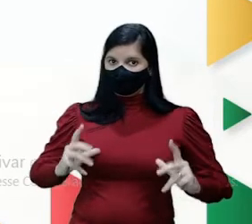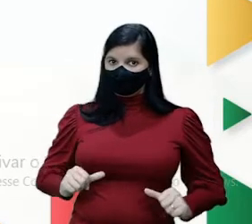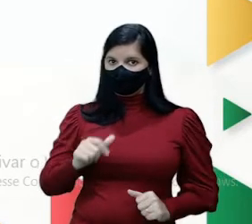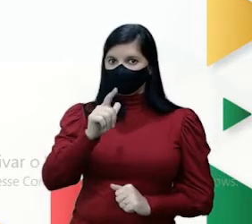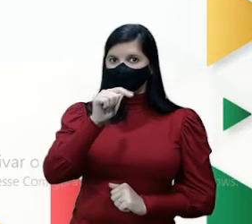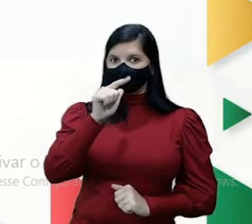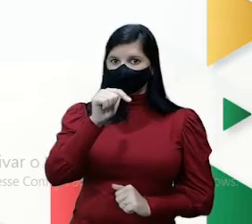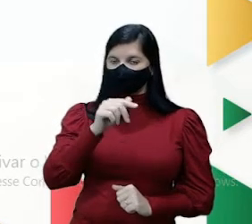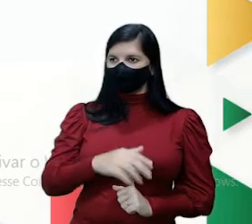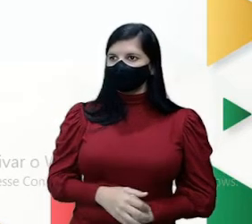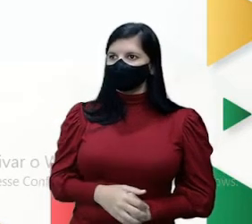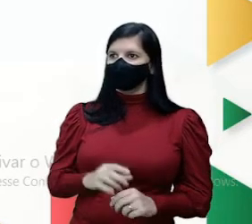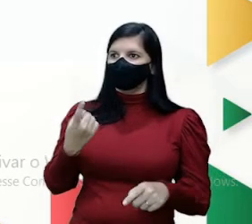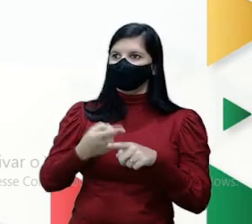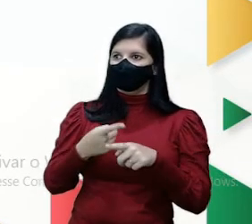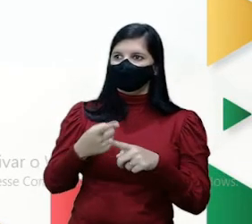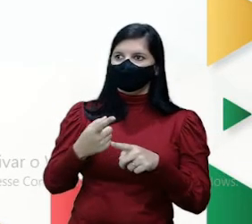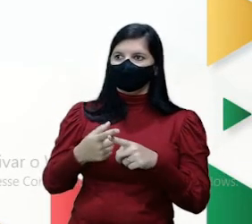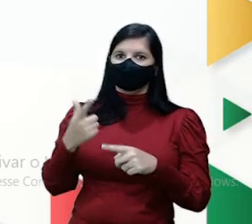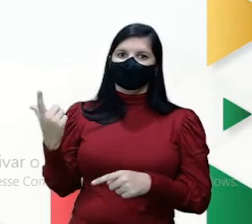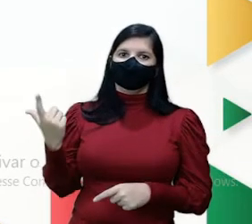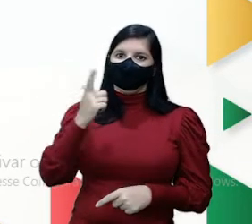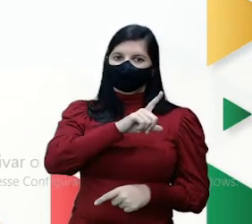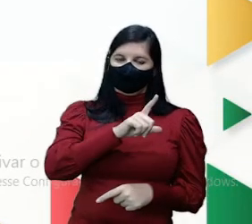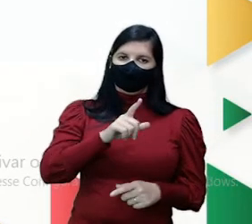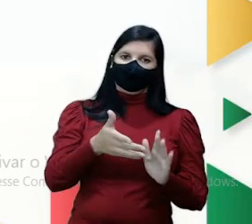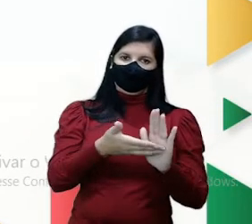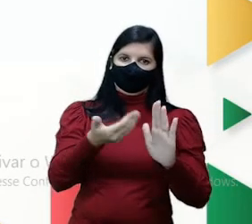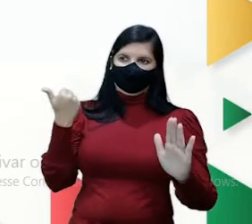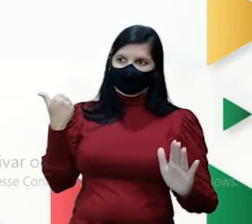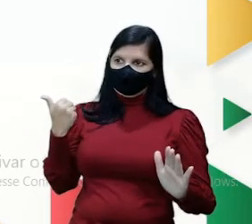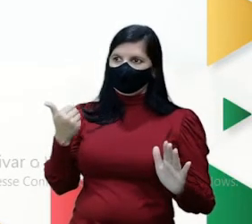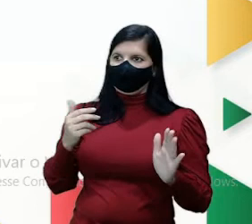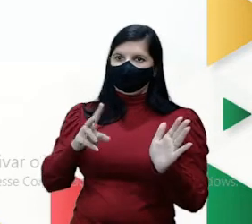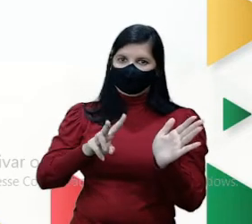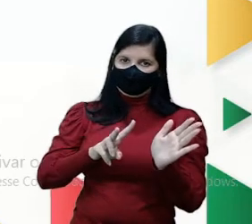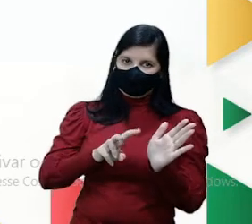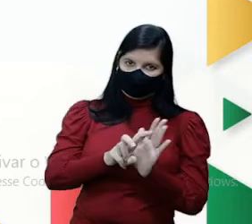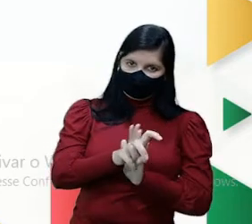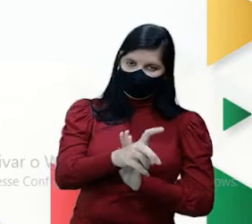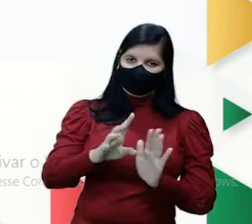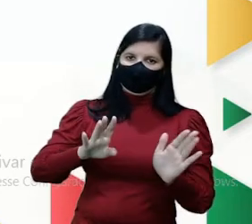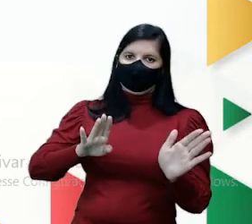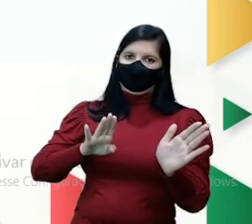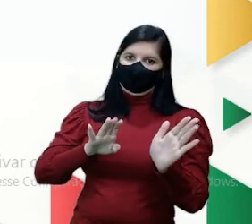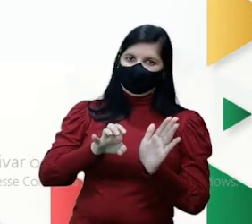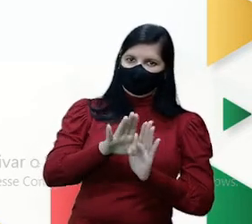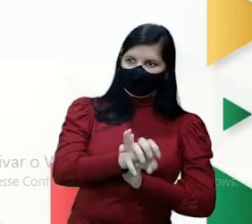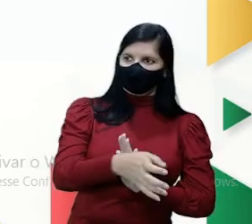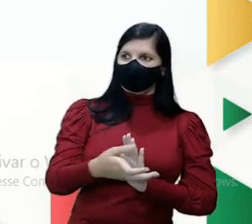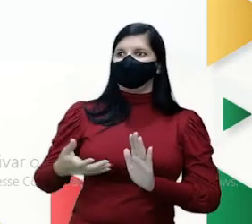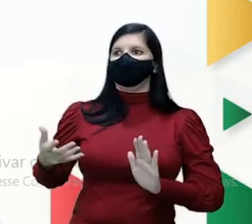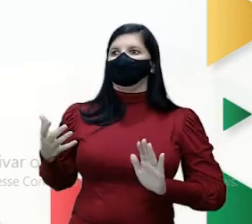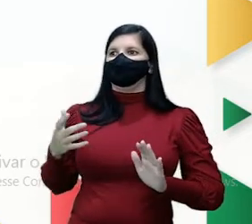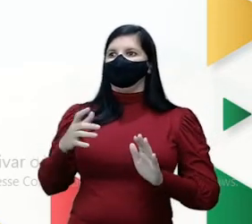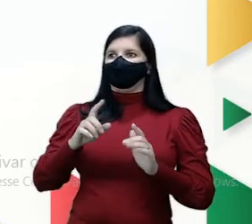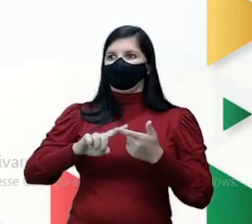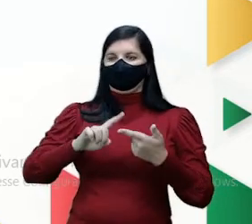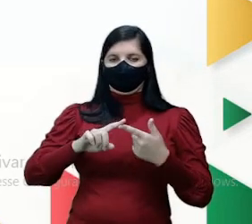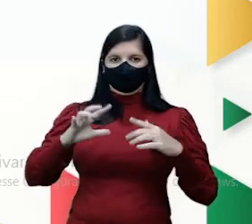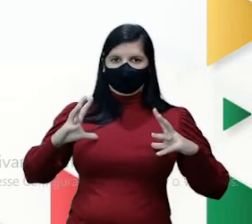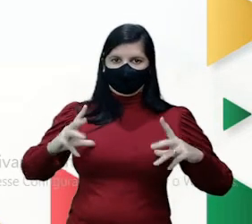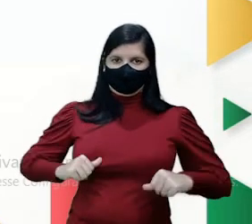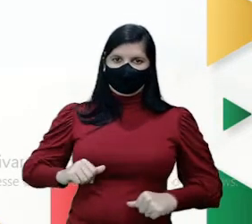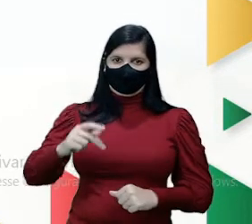da água, pois garante aí a eliminação do vírus, de bactérias e vai corrigir